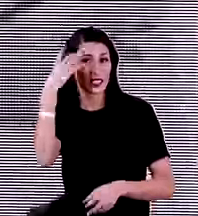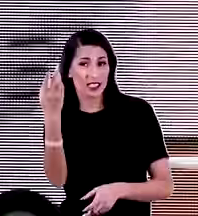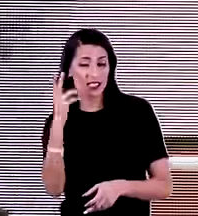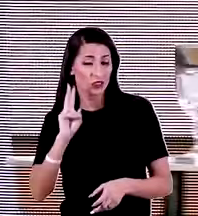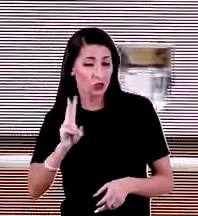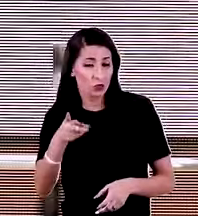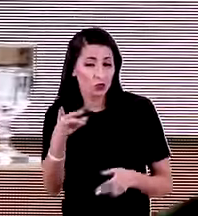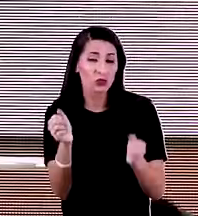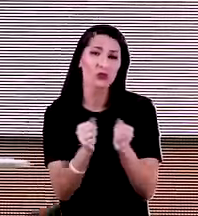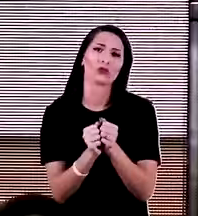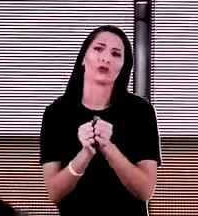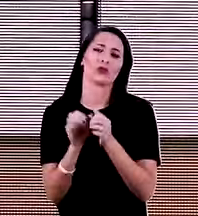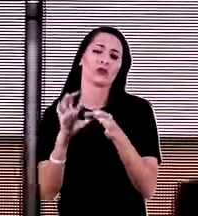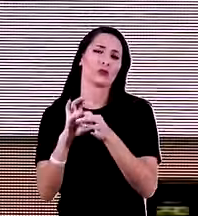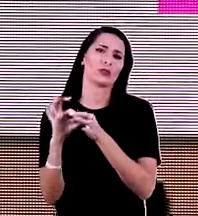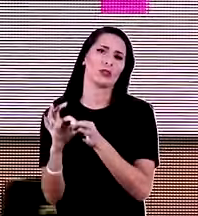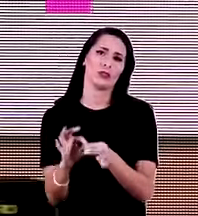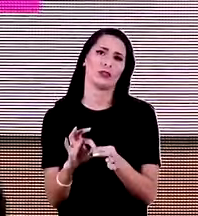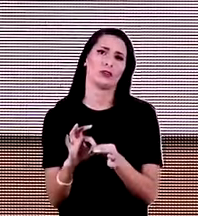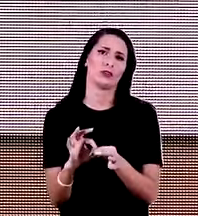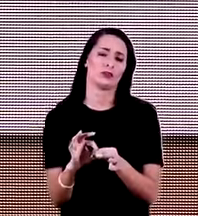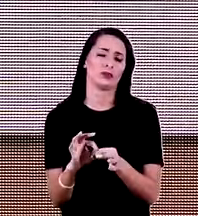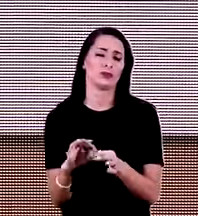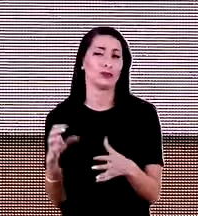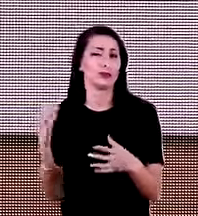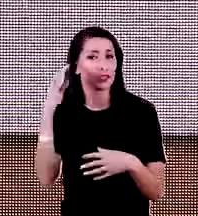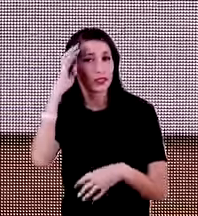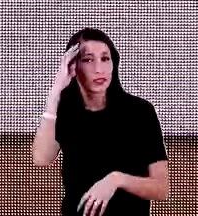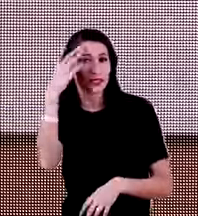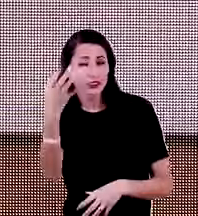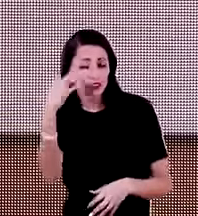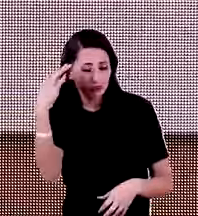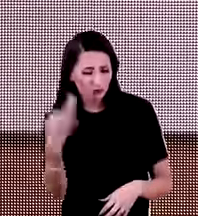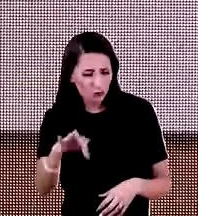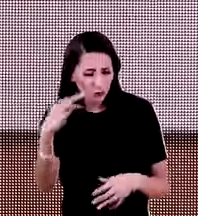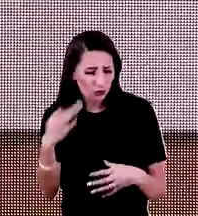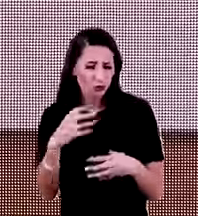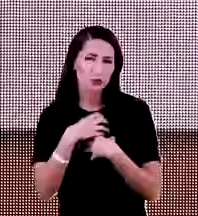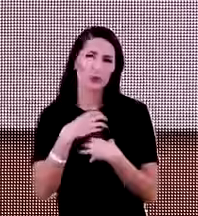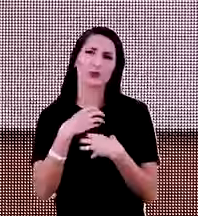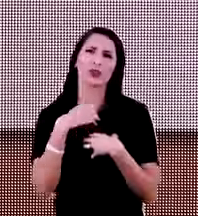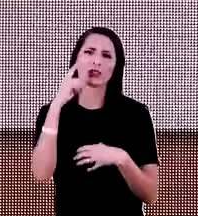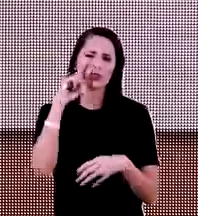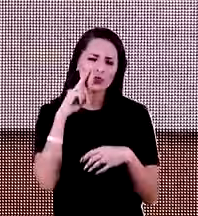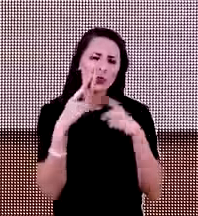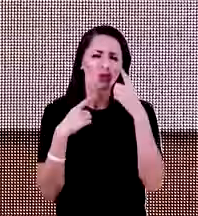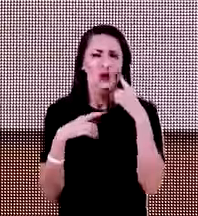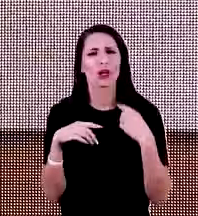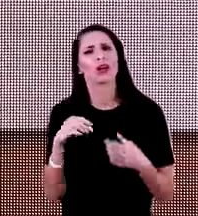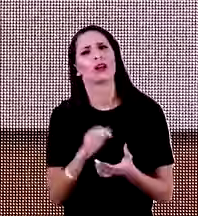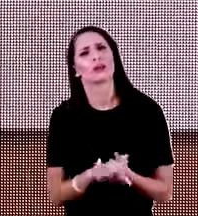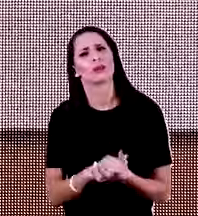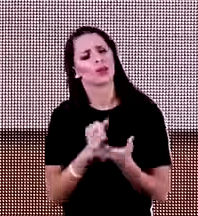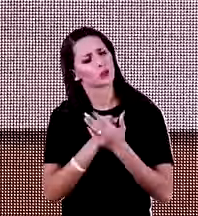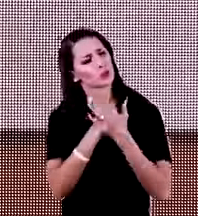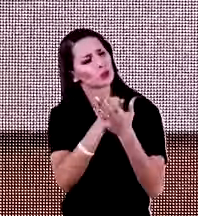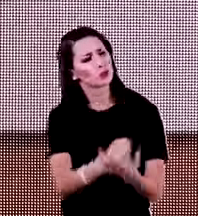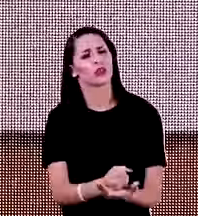fim. A gente decide sentir a dor, chorar, se compadecer, ter